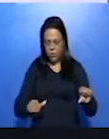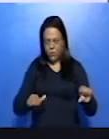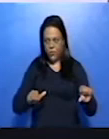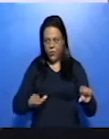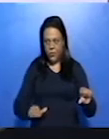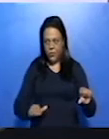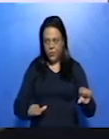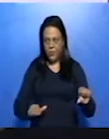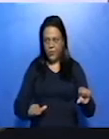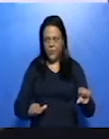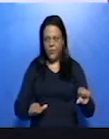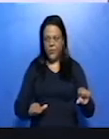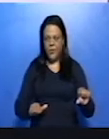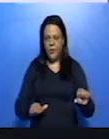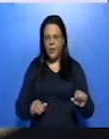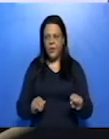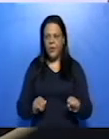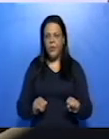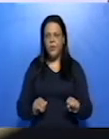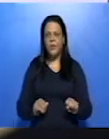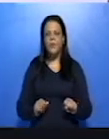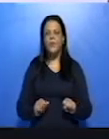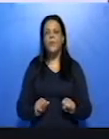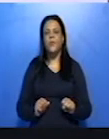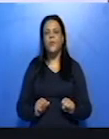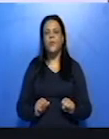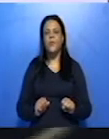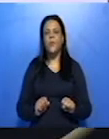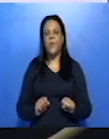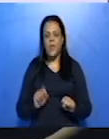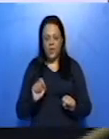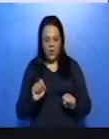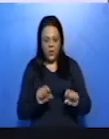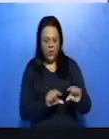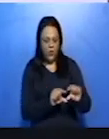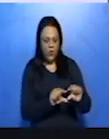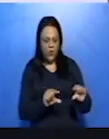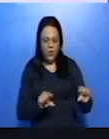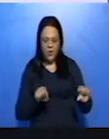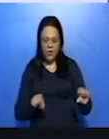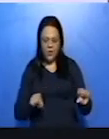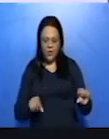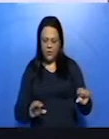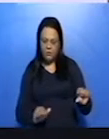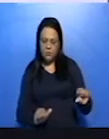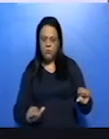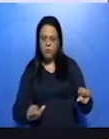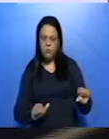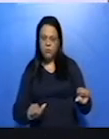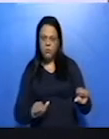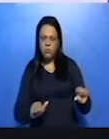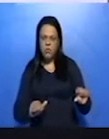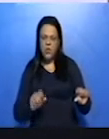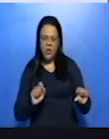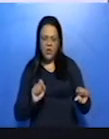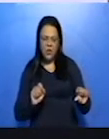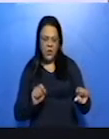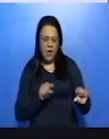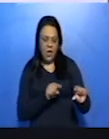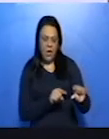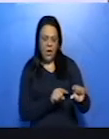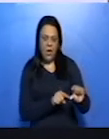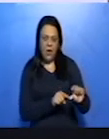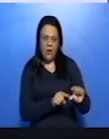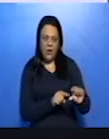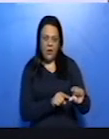Desculpe, deixa eu só conferir. É isso mesmo. As orações subordinadas são orações que exercem uma